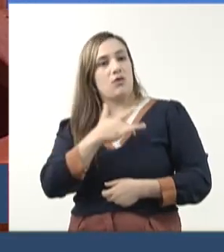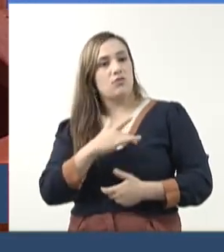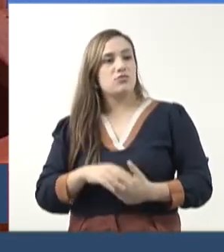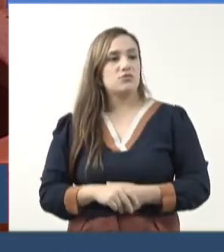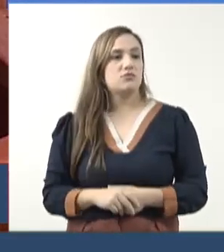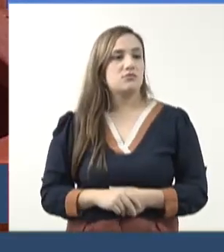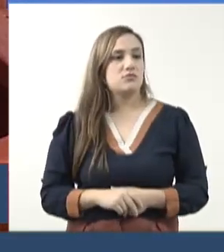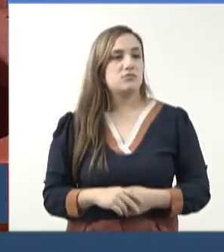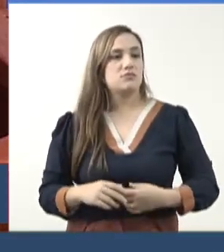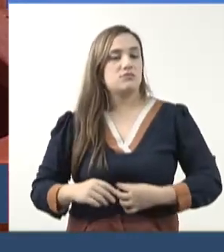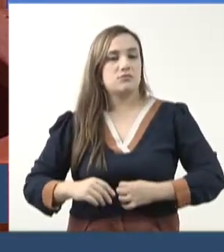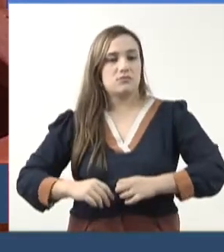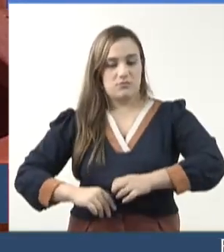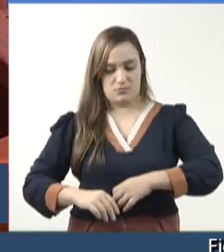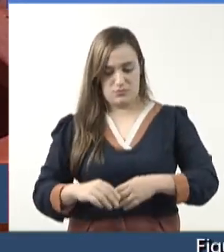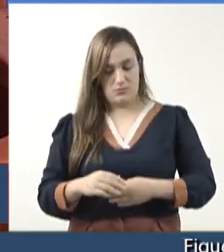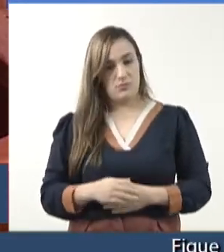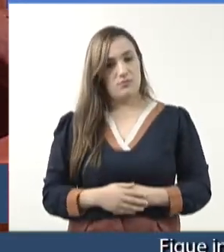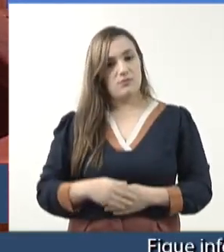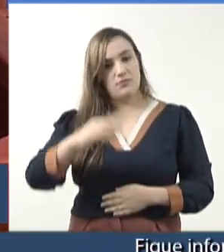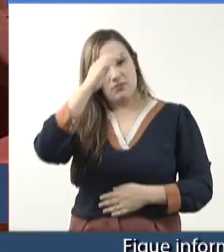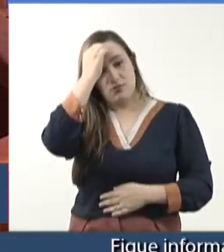Nós precisamos compreender.